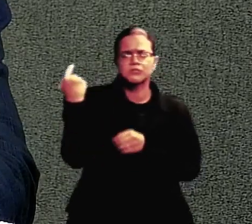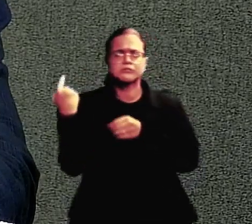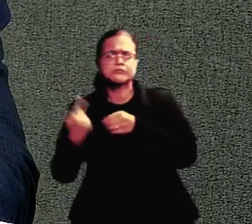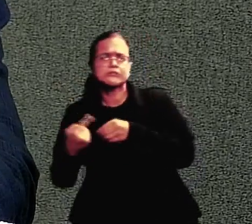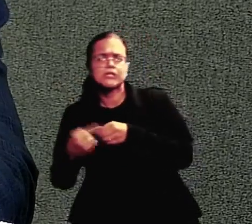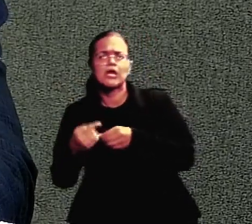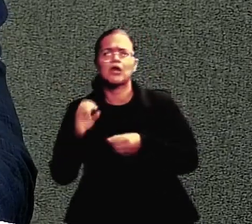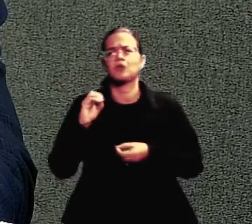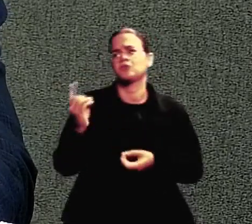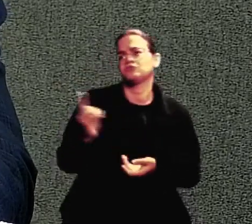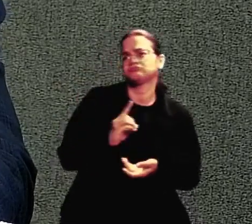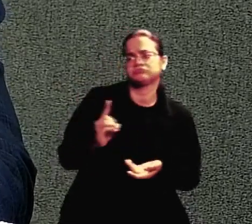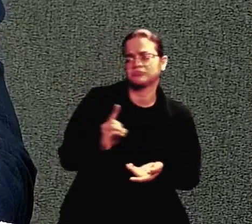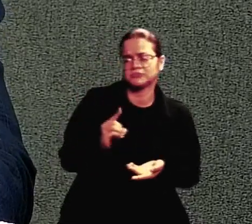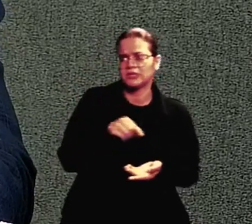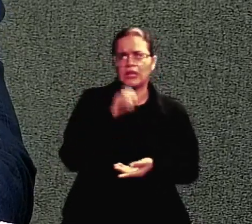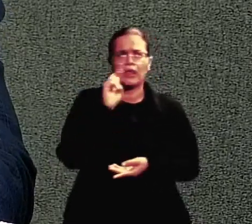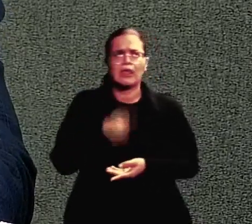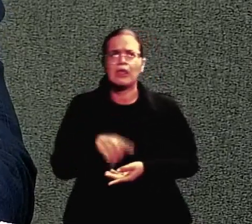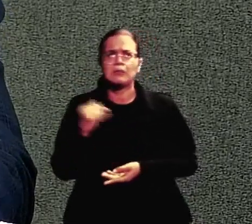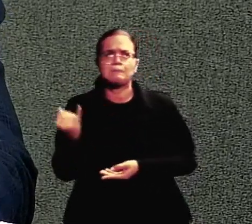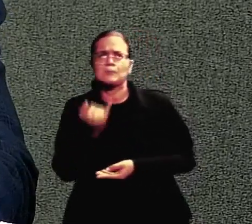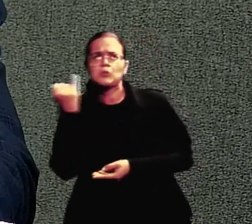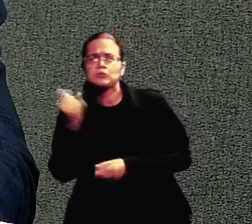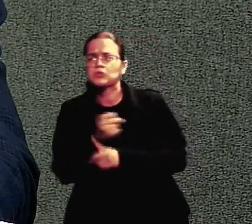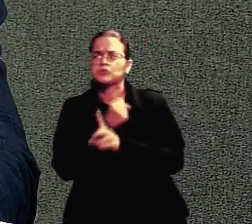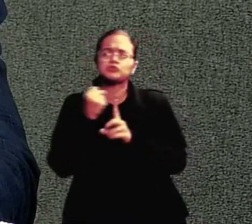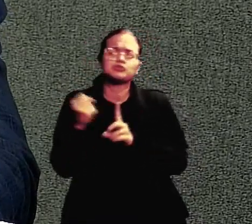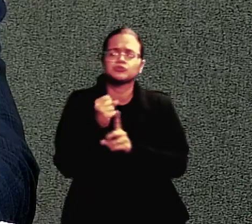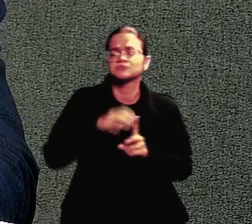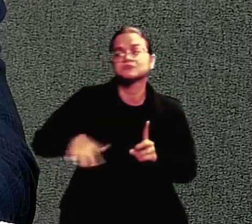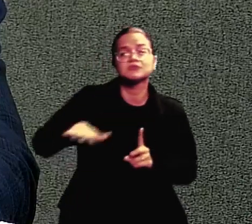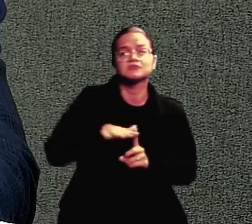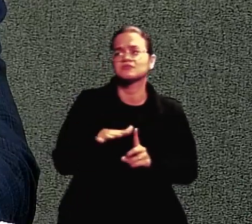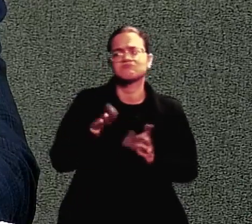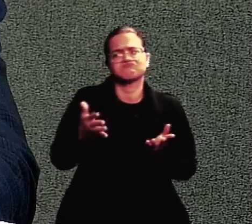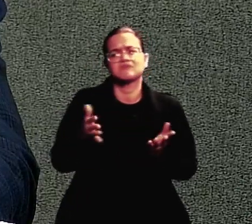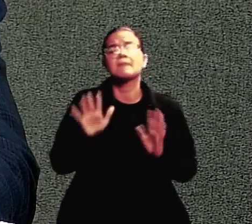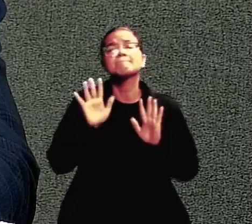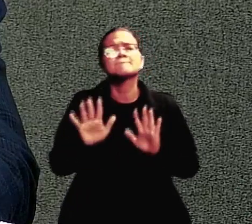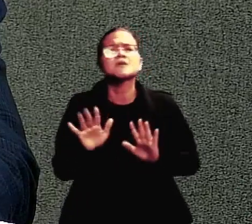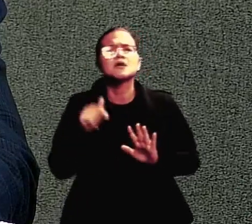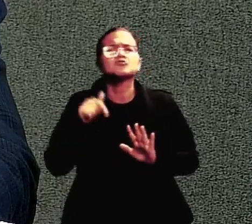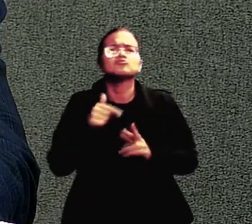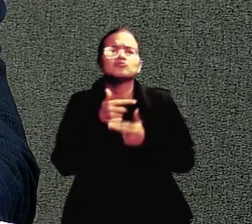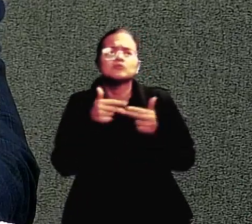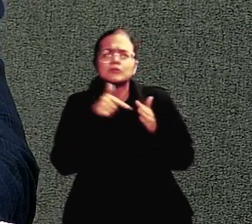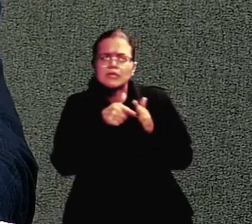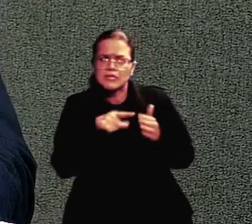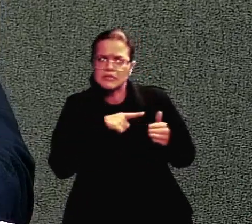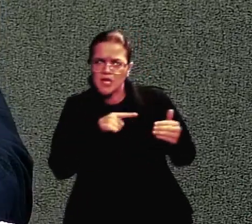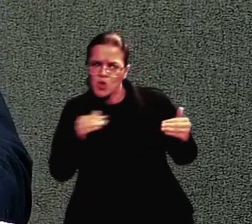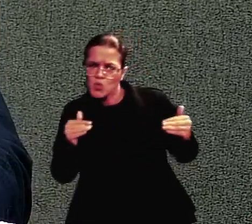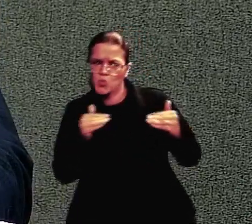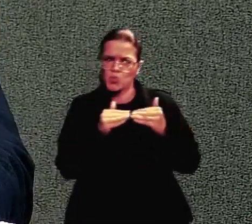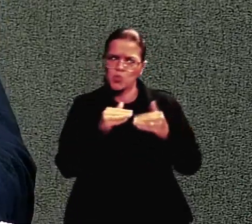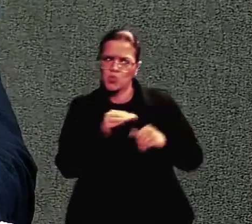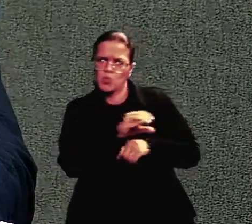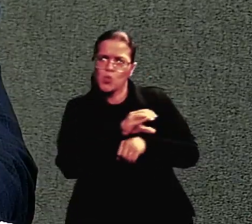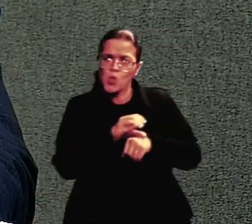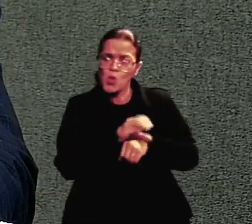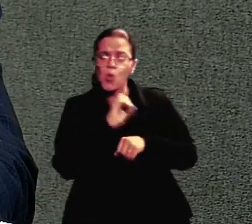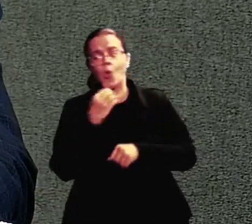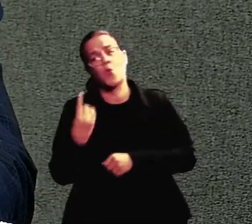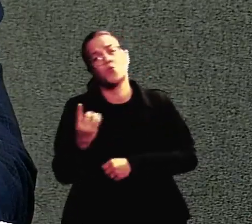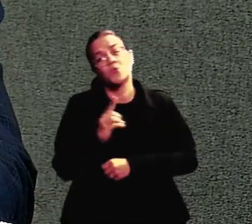se o projeto é importante para a sociedade, mas a sua